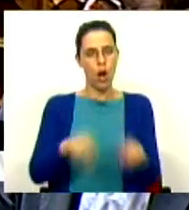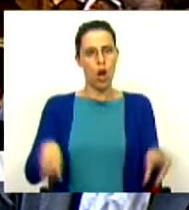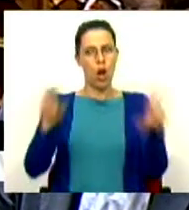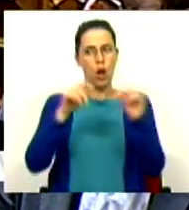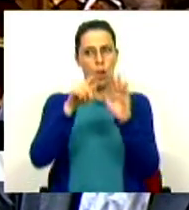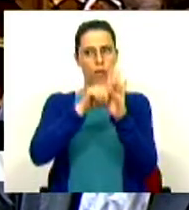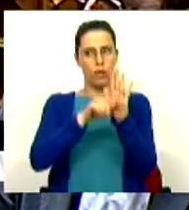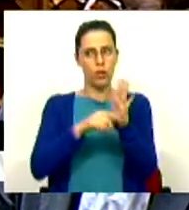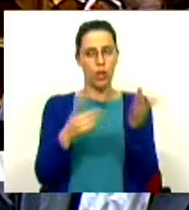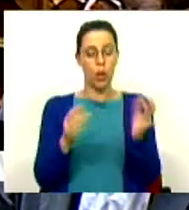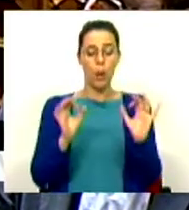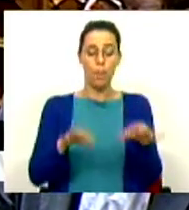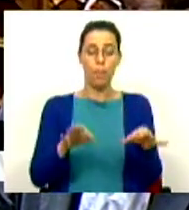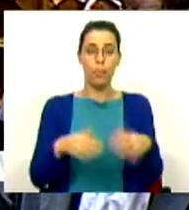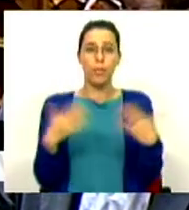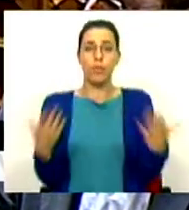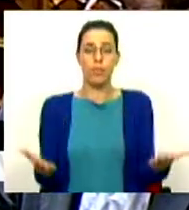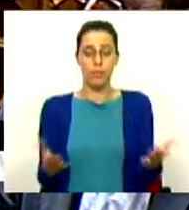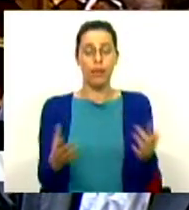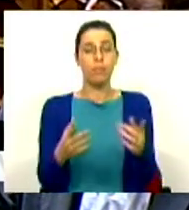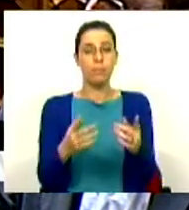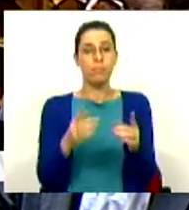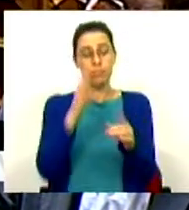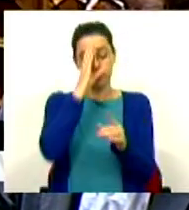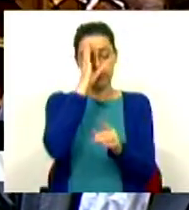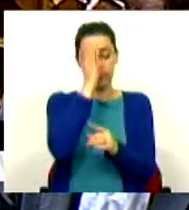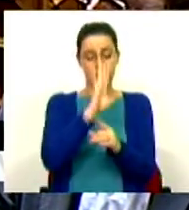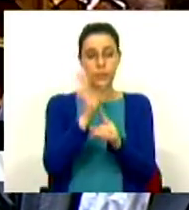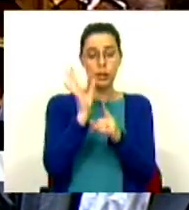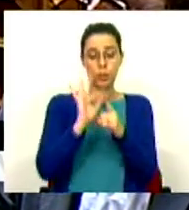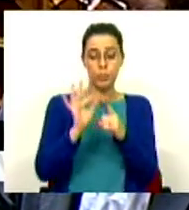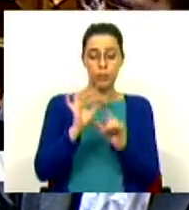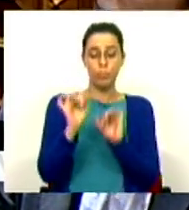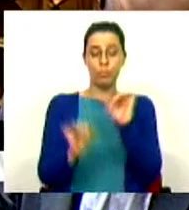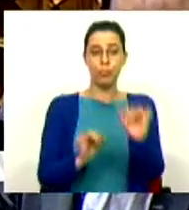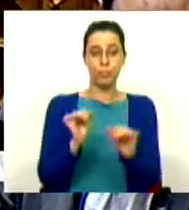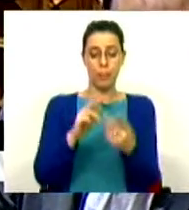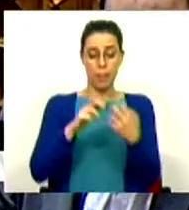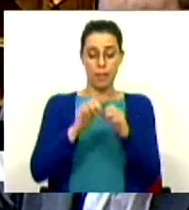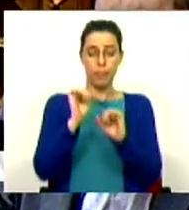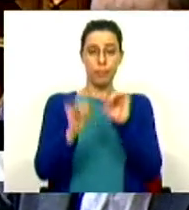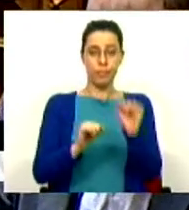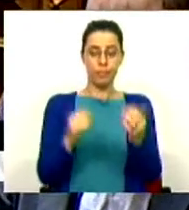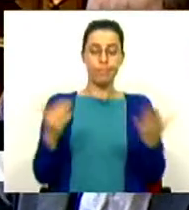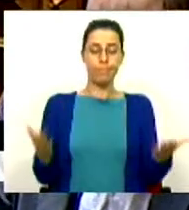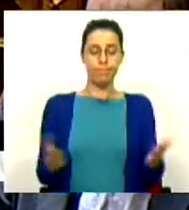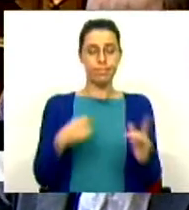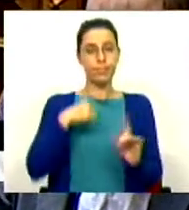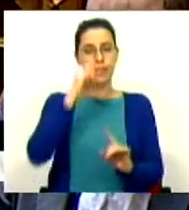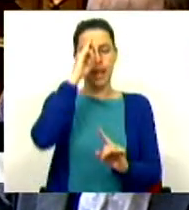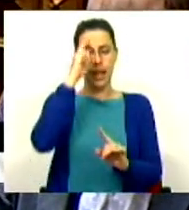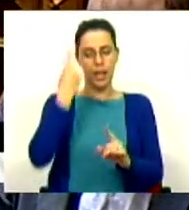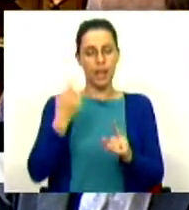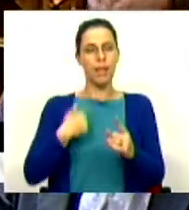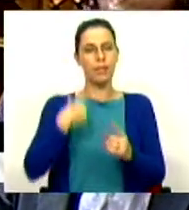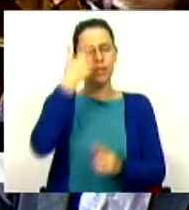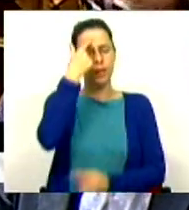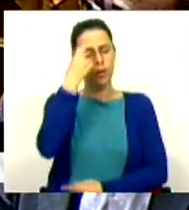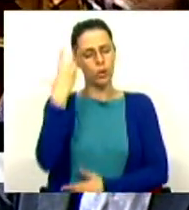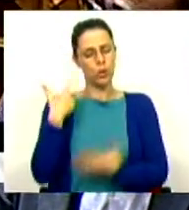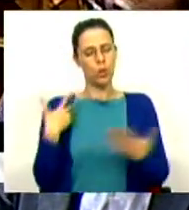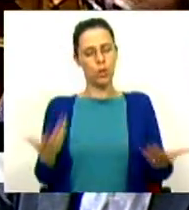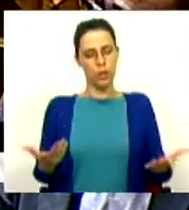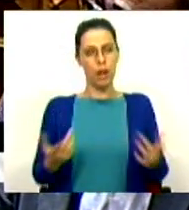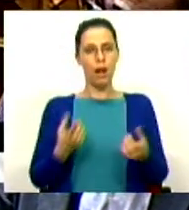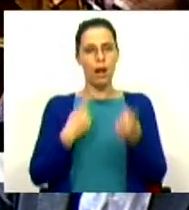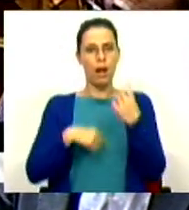estatuto. Finalmente, e atendendo à especificidade desta problemática, saibamos ser tolerantes, sem